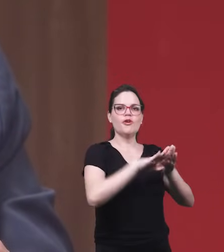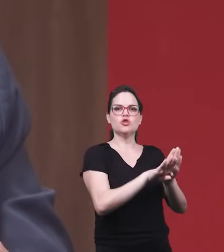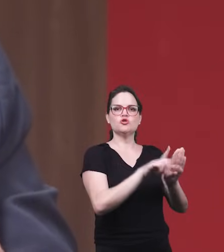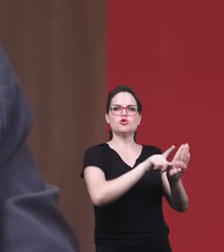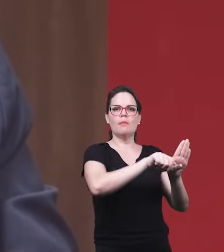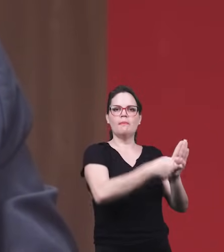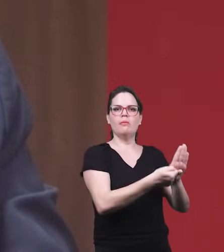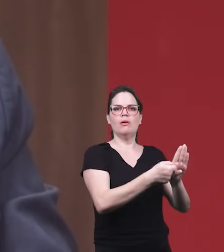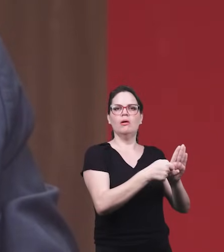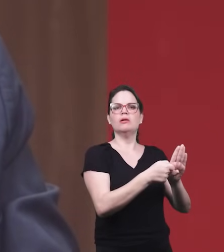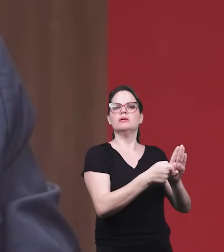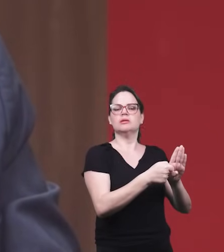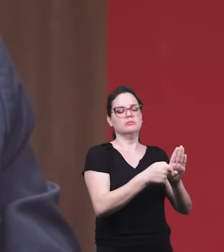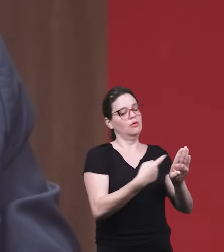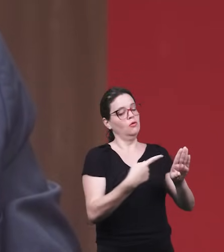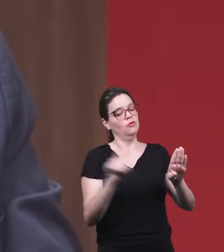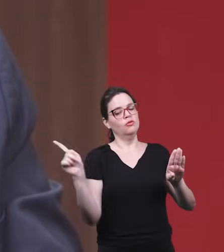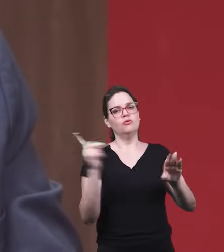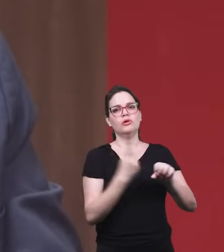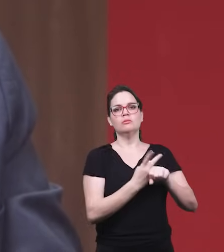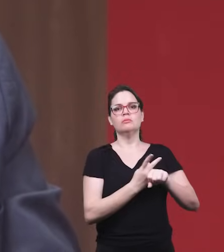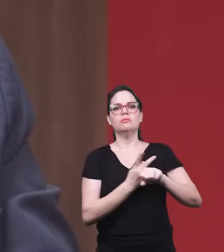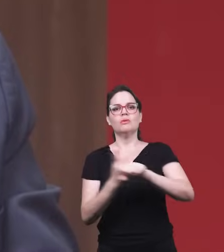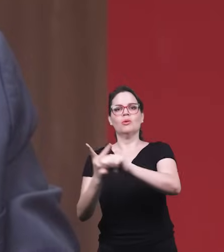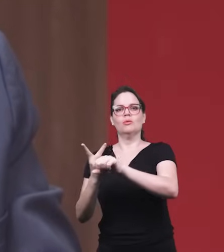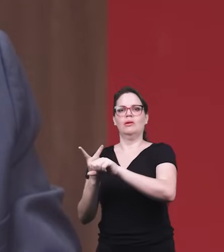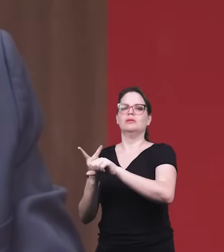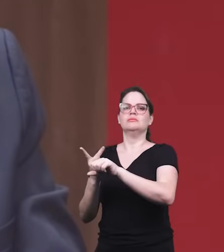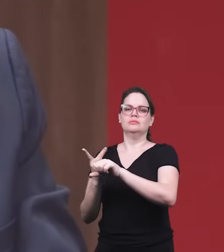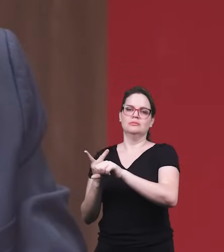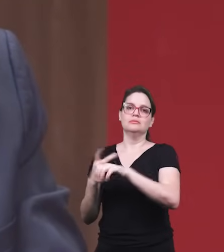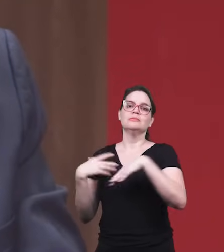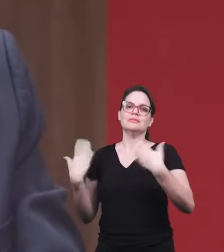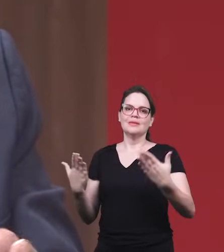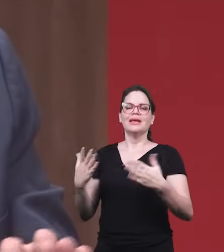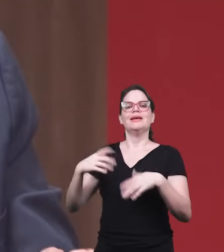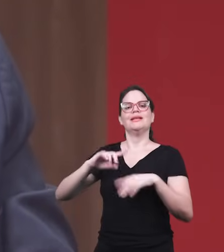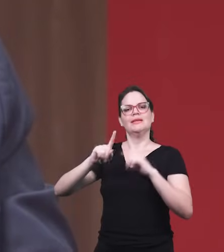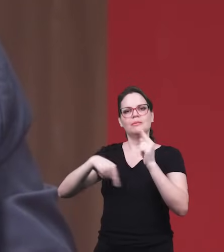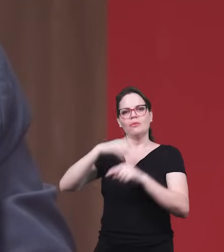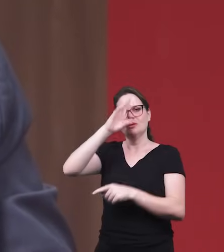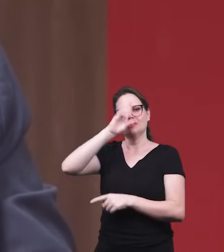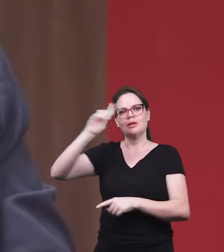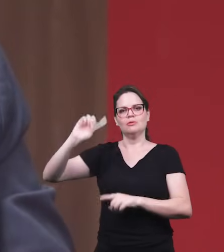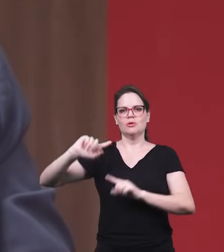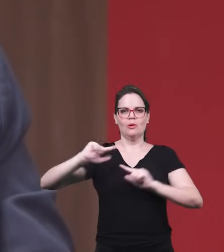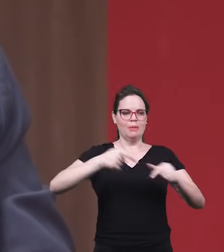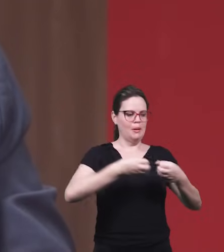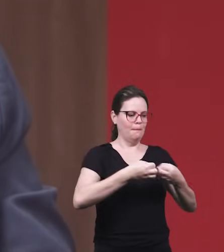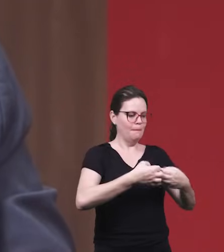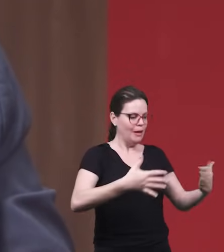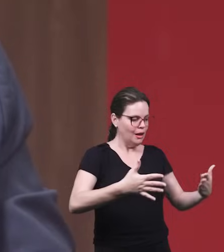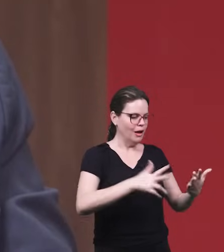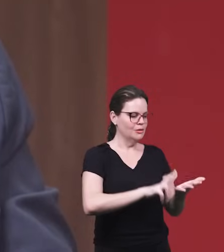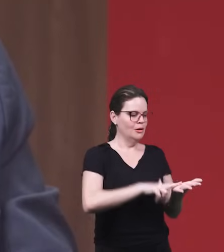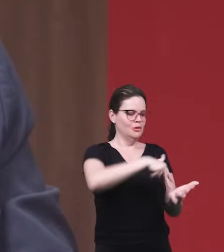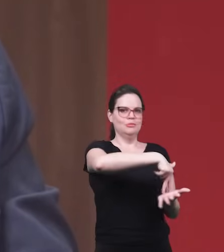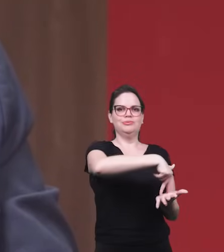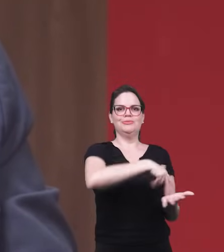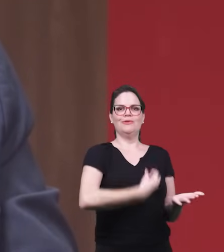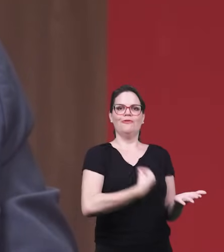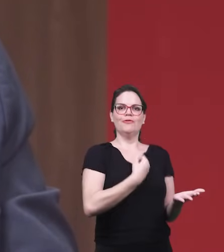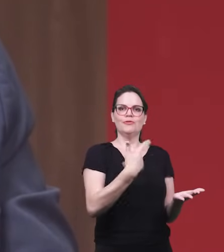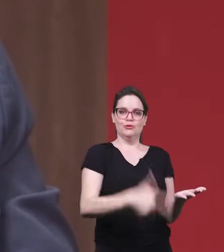aqui. E ela fechou a porta e dali para frente o Senhor opera. Então, há experiências que